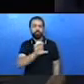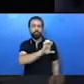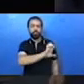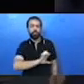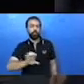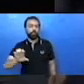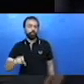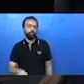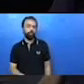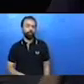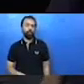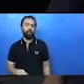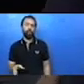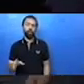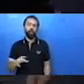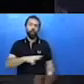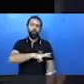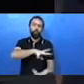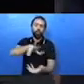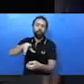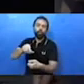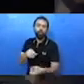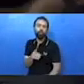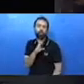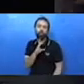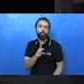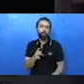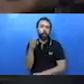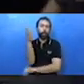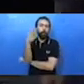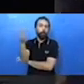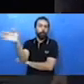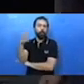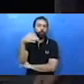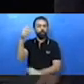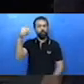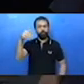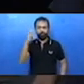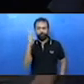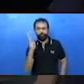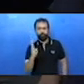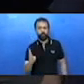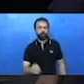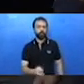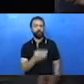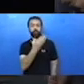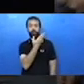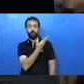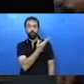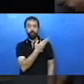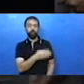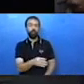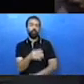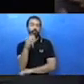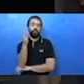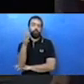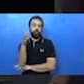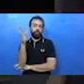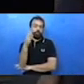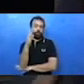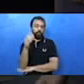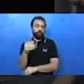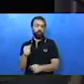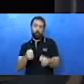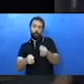brasileira. Pessoal, olha lá na nossa imagem. Aqui está mostrando o hasteamento da bandeira